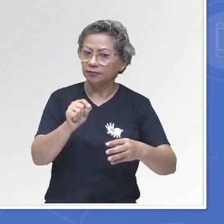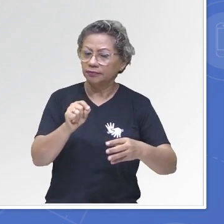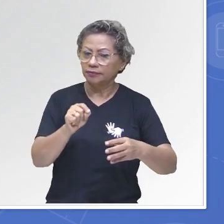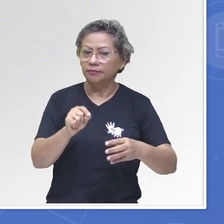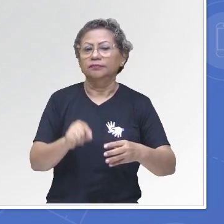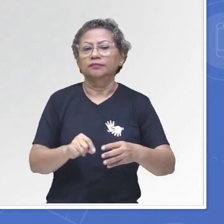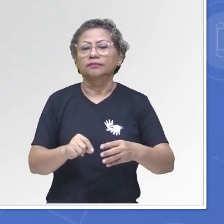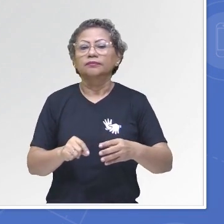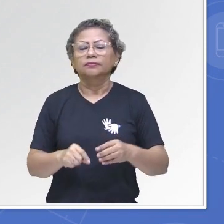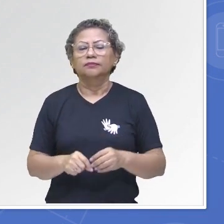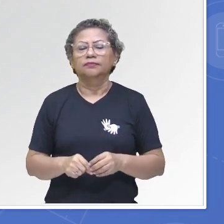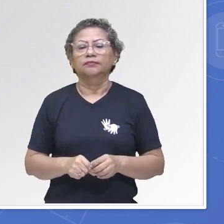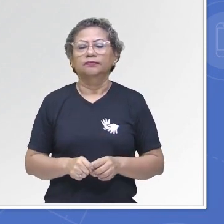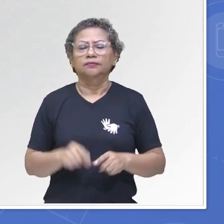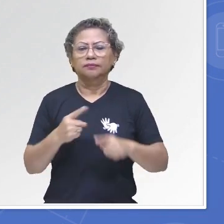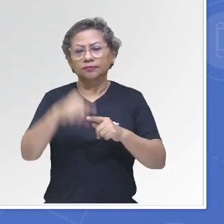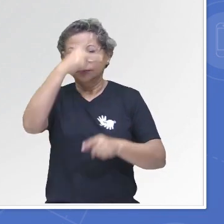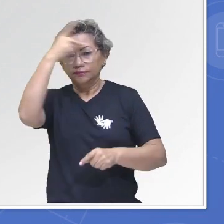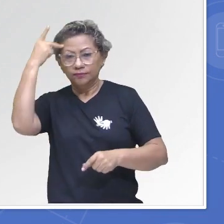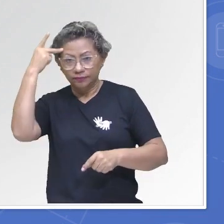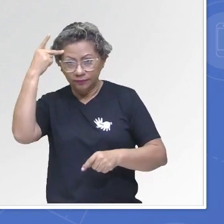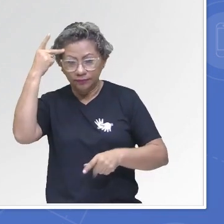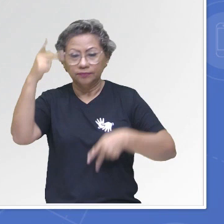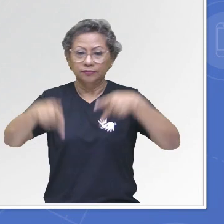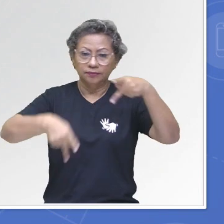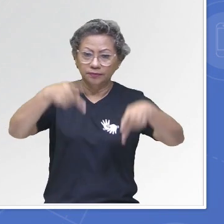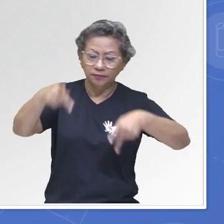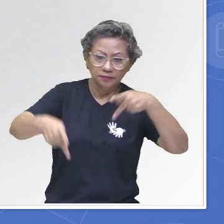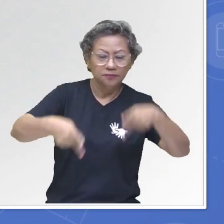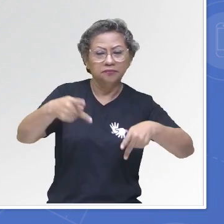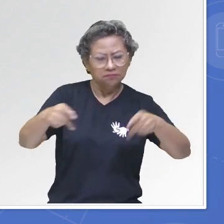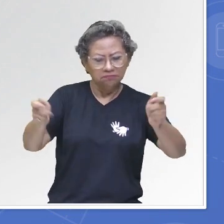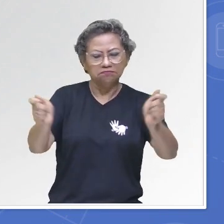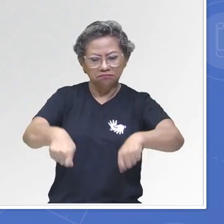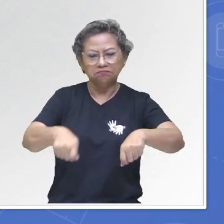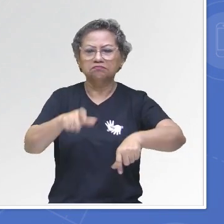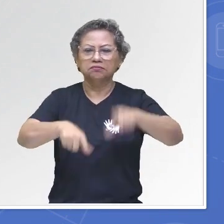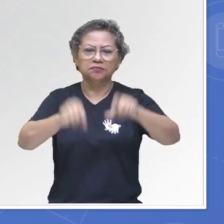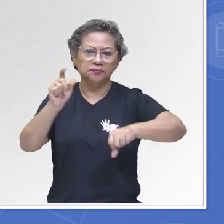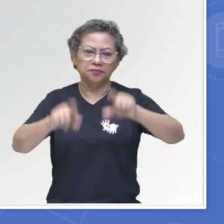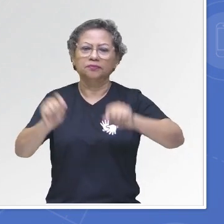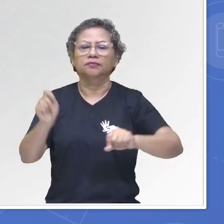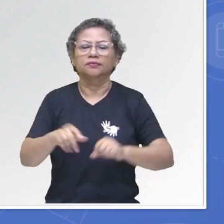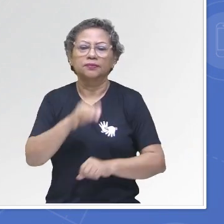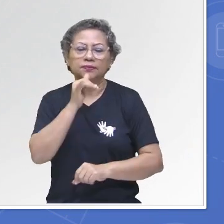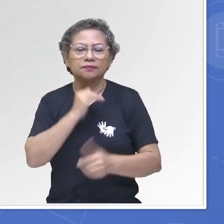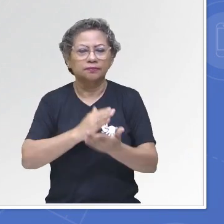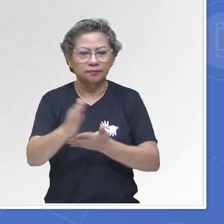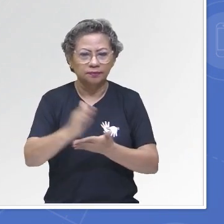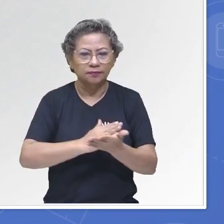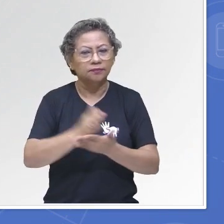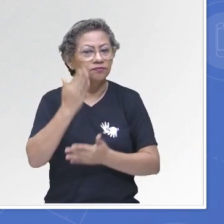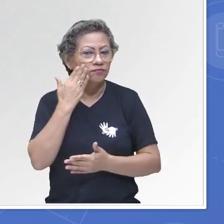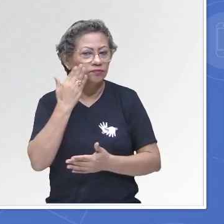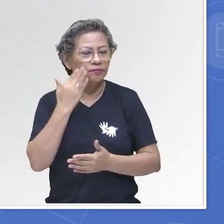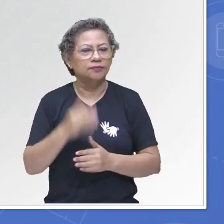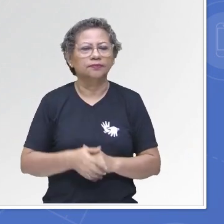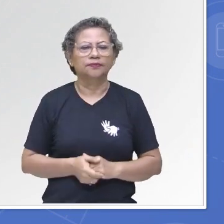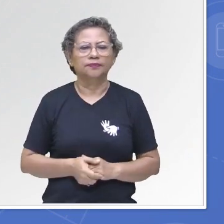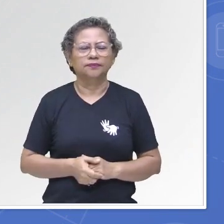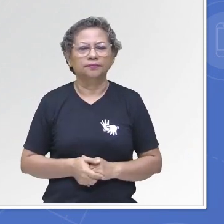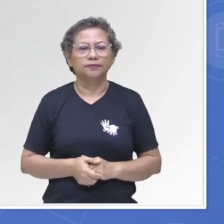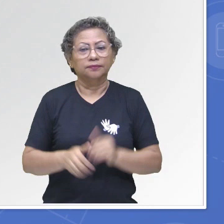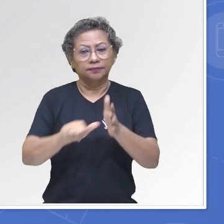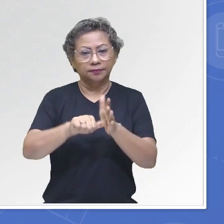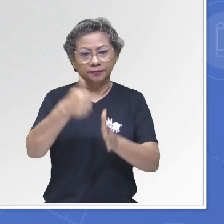cada elemento da população tem a mesma chance de ser escolhido. Vamos ver alguns exemplos aí para a gente fazer juntos? Olha só. Acompanha